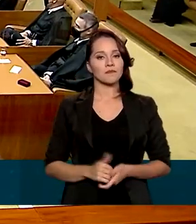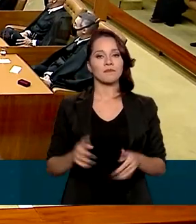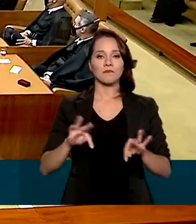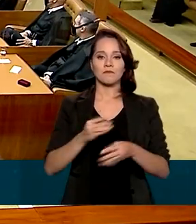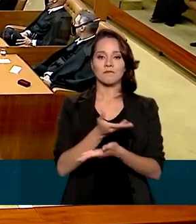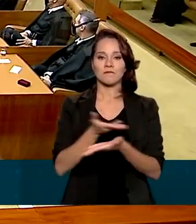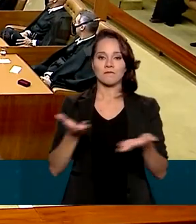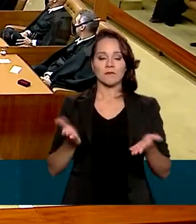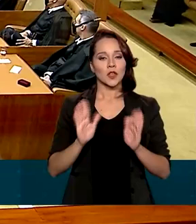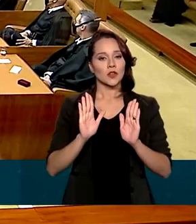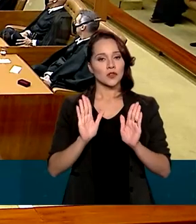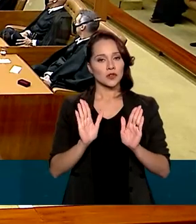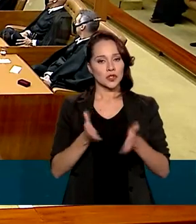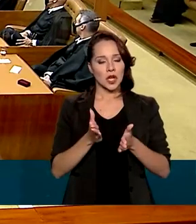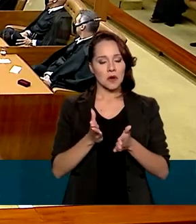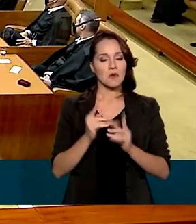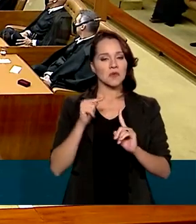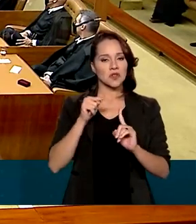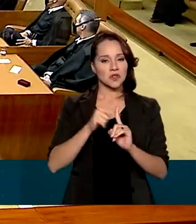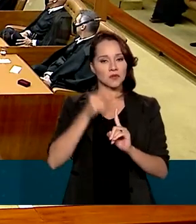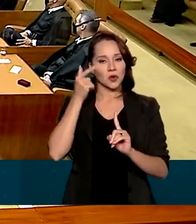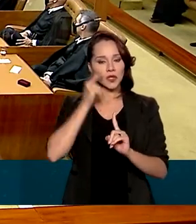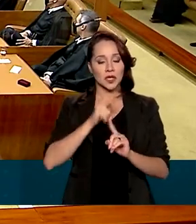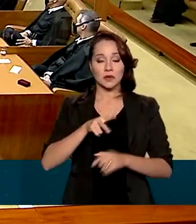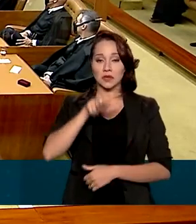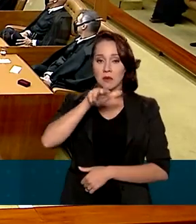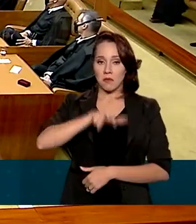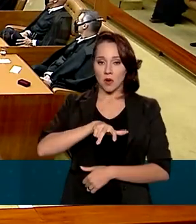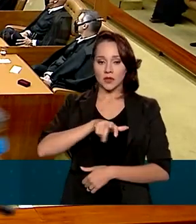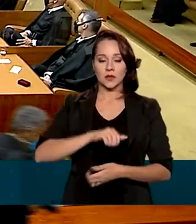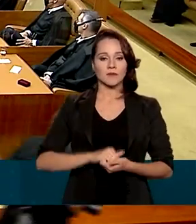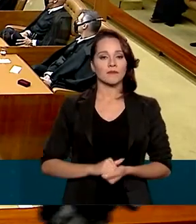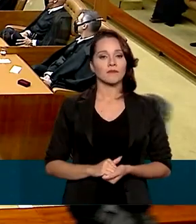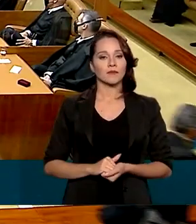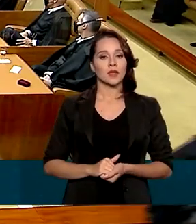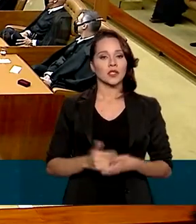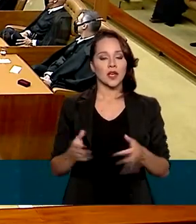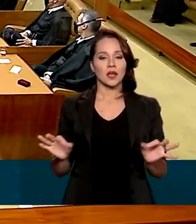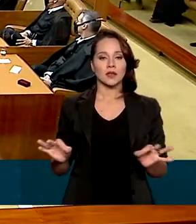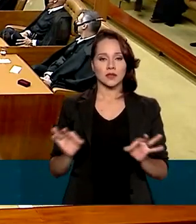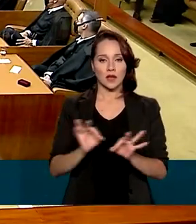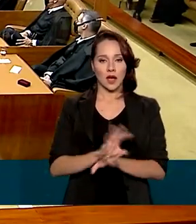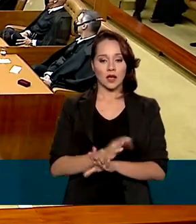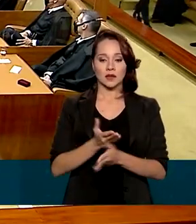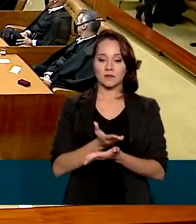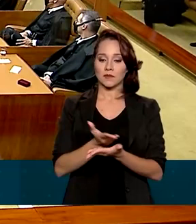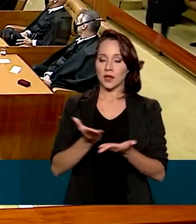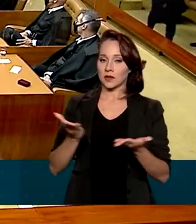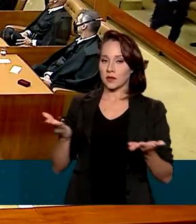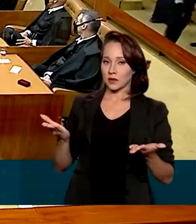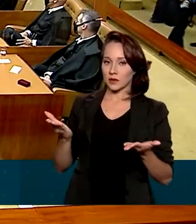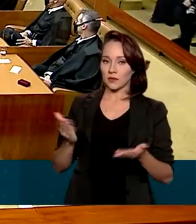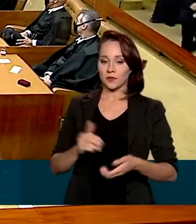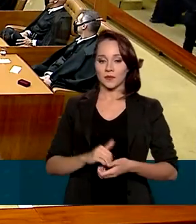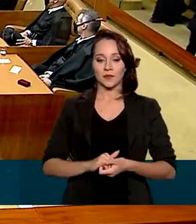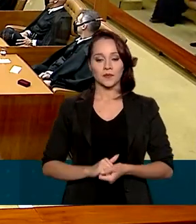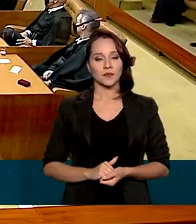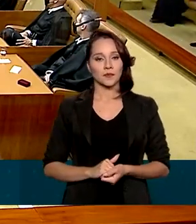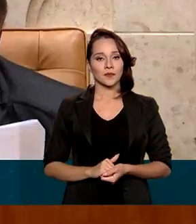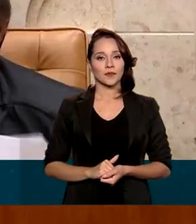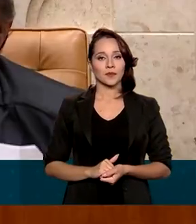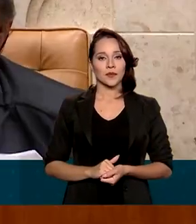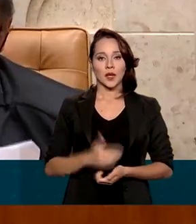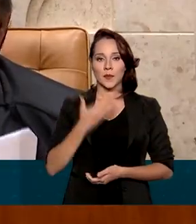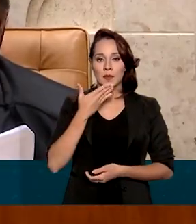senhores, cumprida a finalidade desta posse, eu declaro encerrada esta sessão